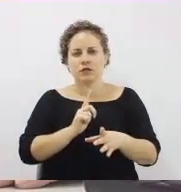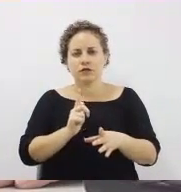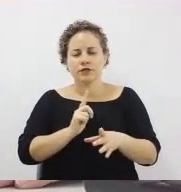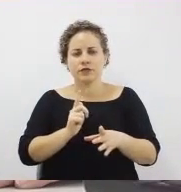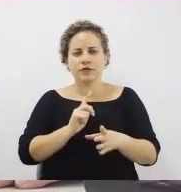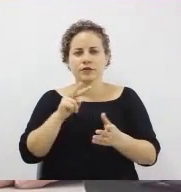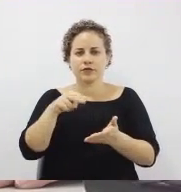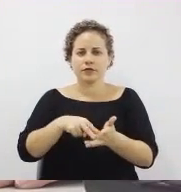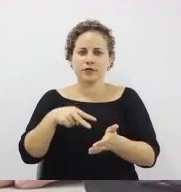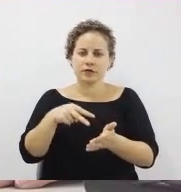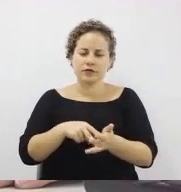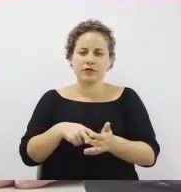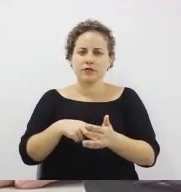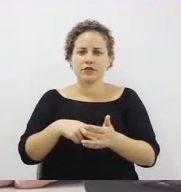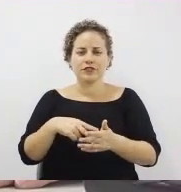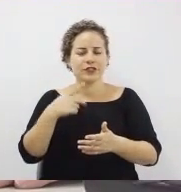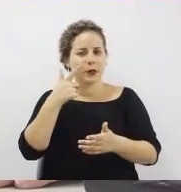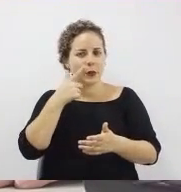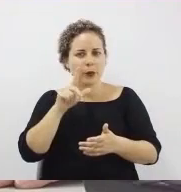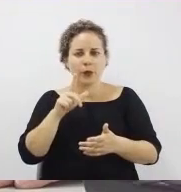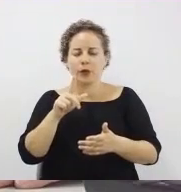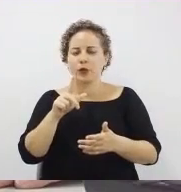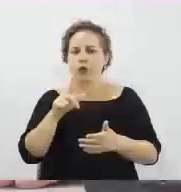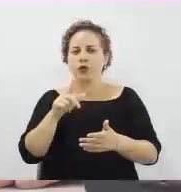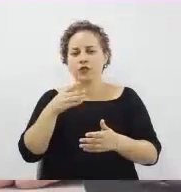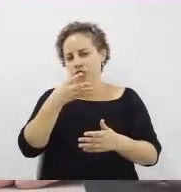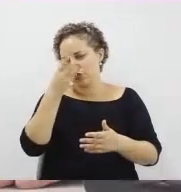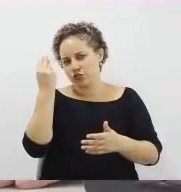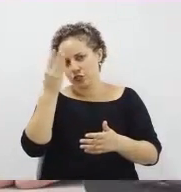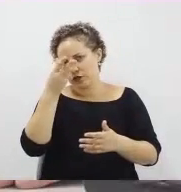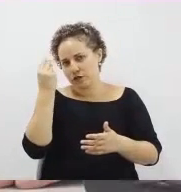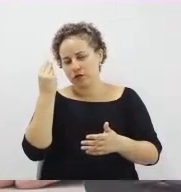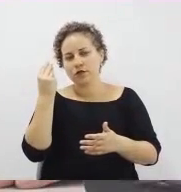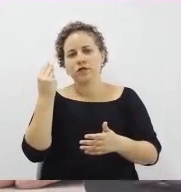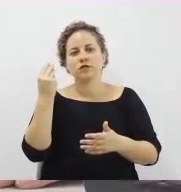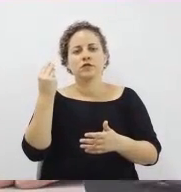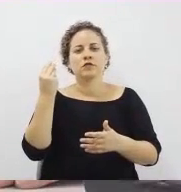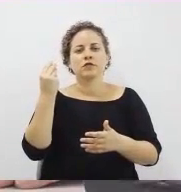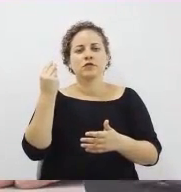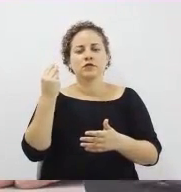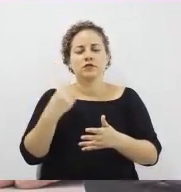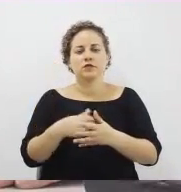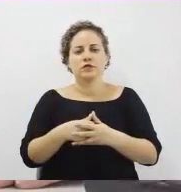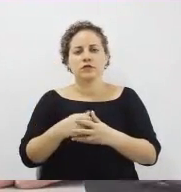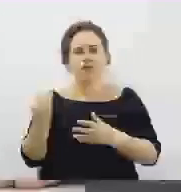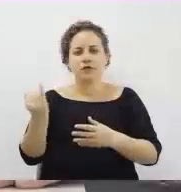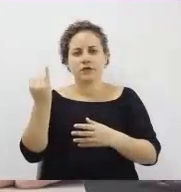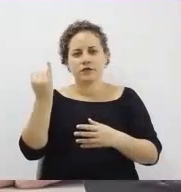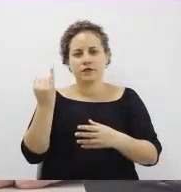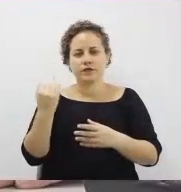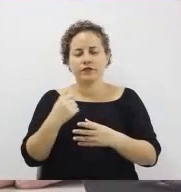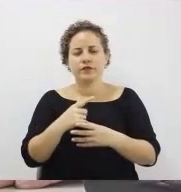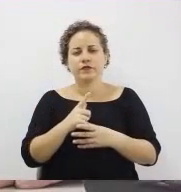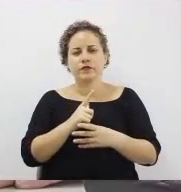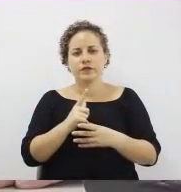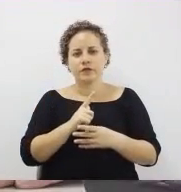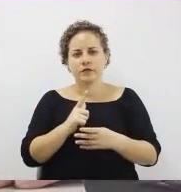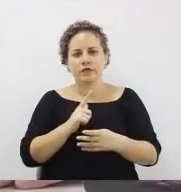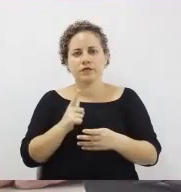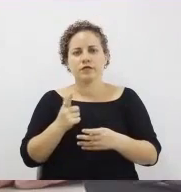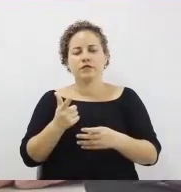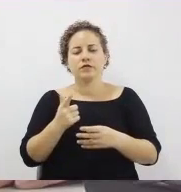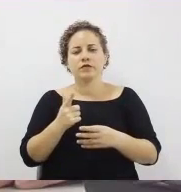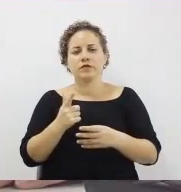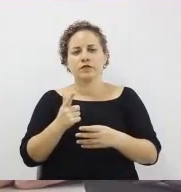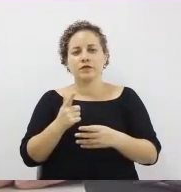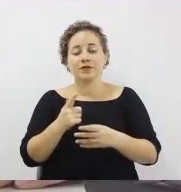muita frequência, então não se pode esquecer da importância dos vendedores neste princípio. A priorização e